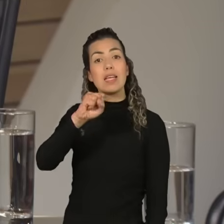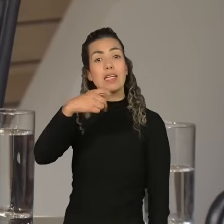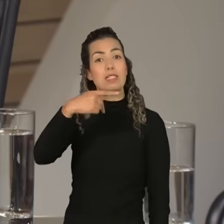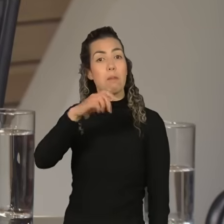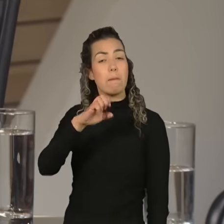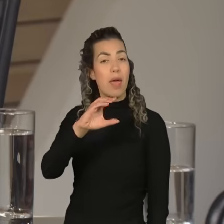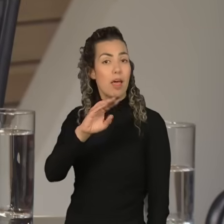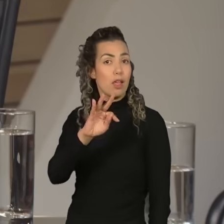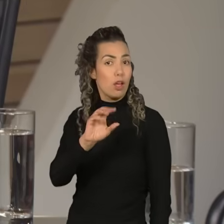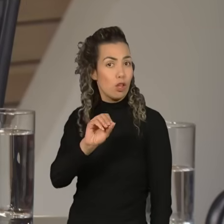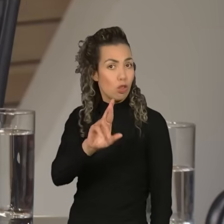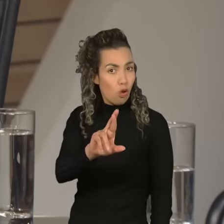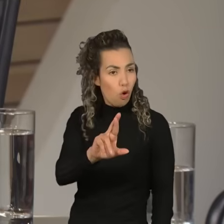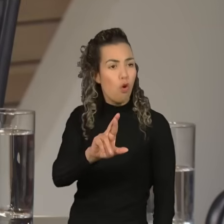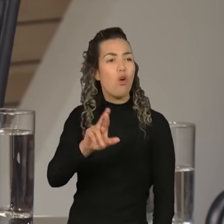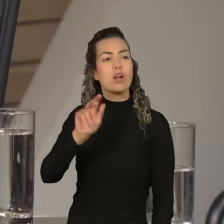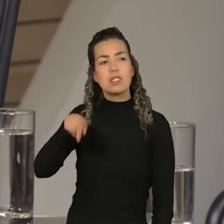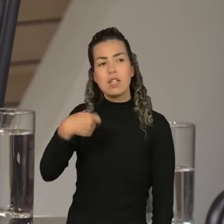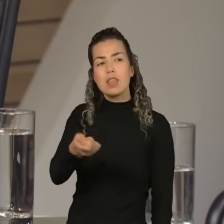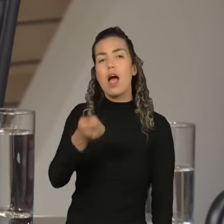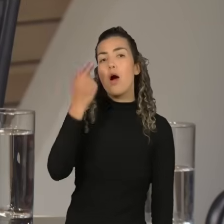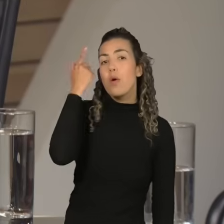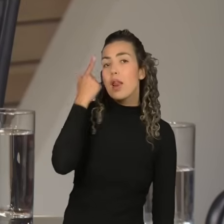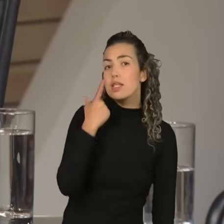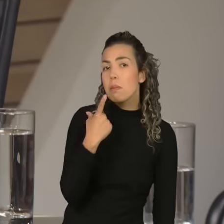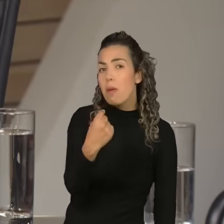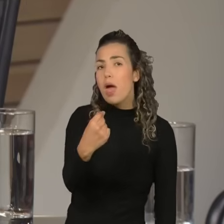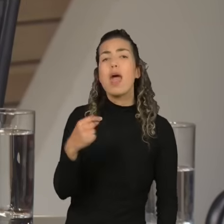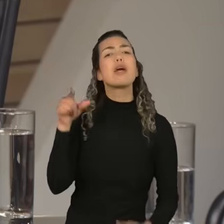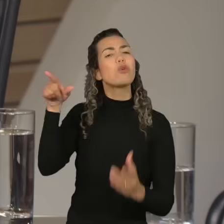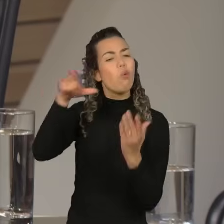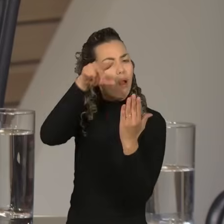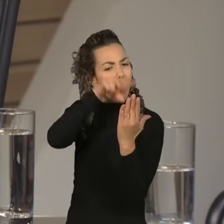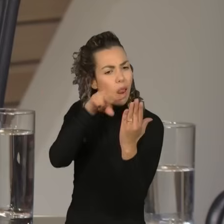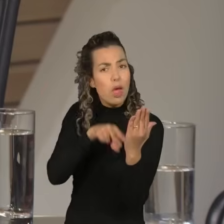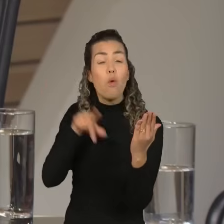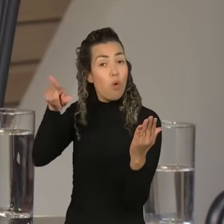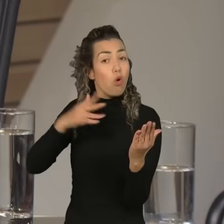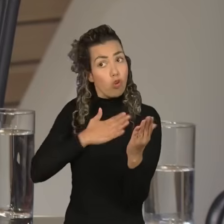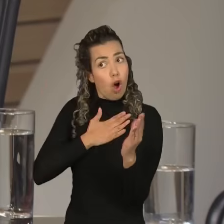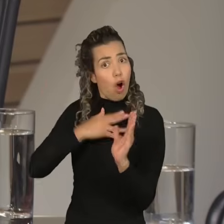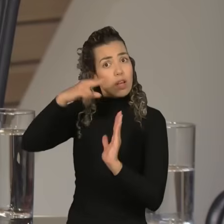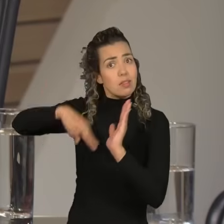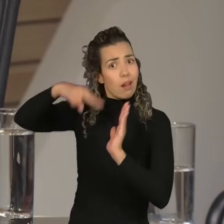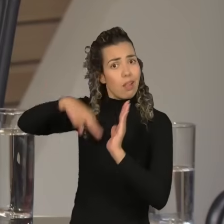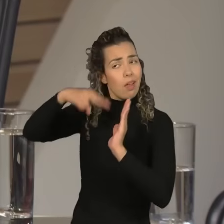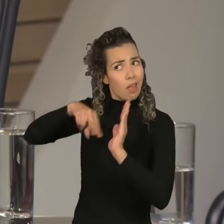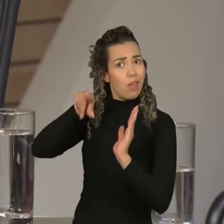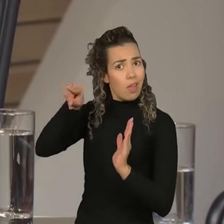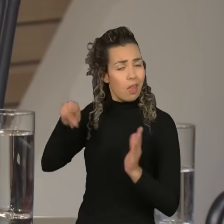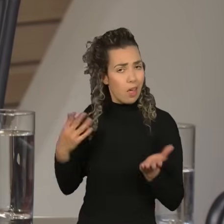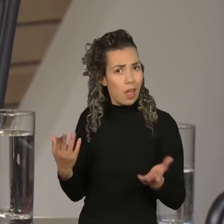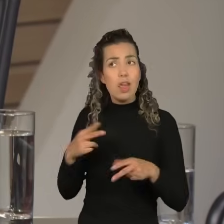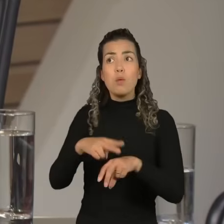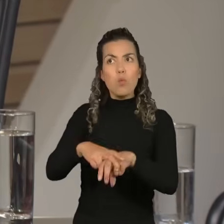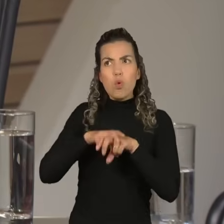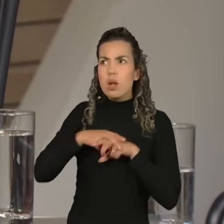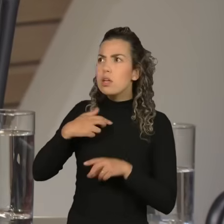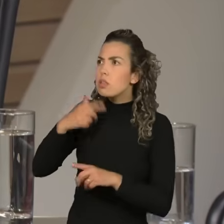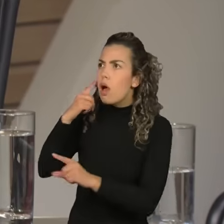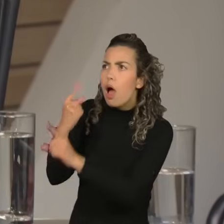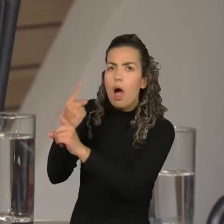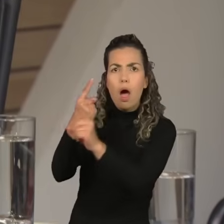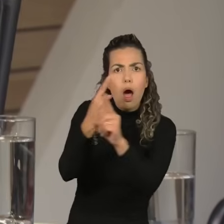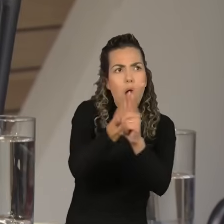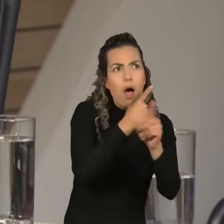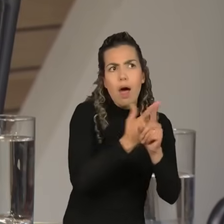Água Viva. Então, ele era um leitor, né? Gostava de poesia beat. Então, esse estofo de leitura